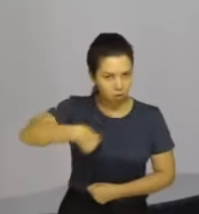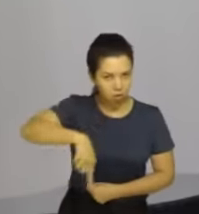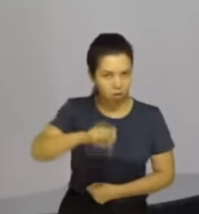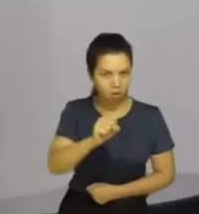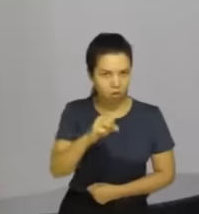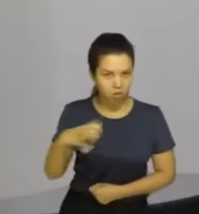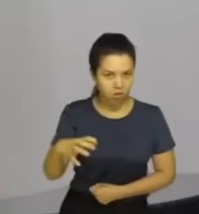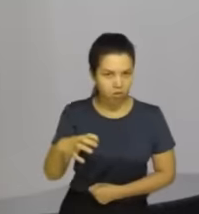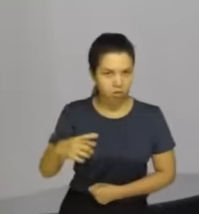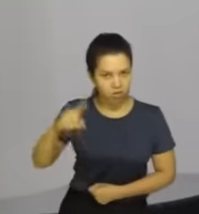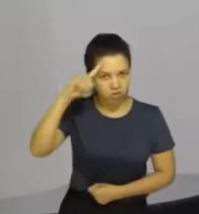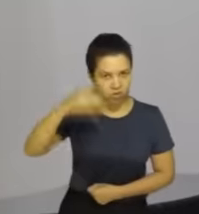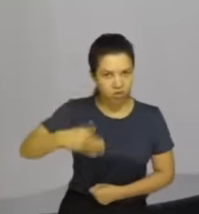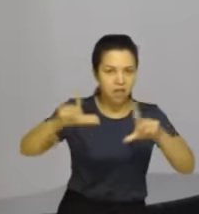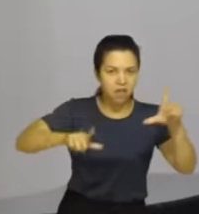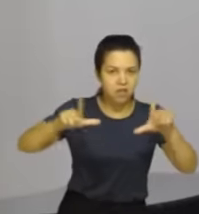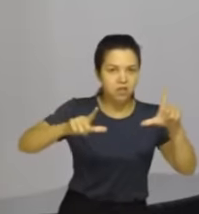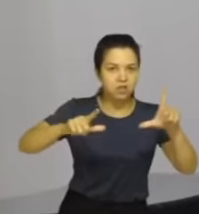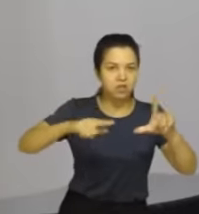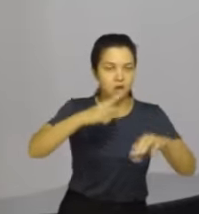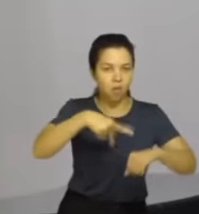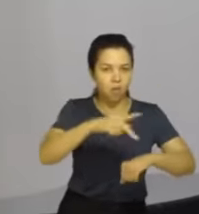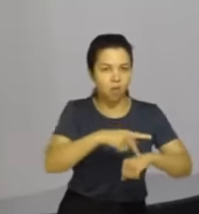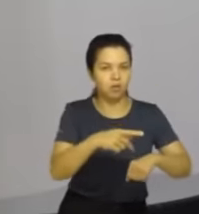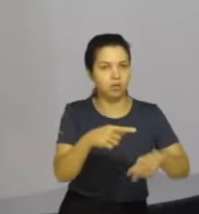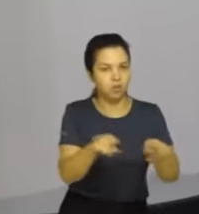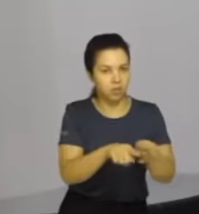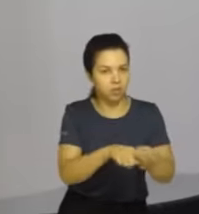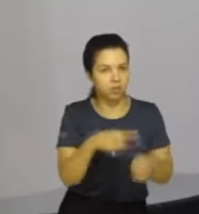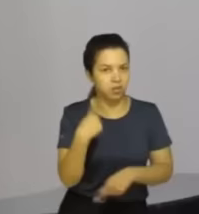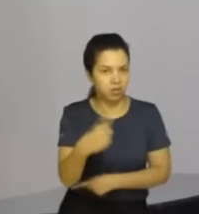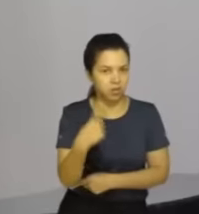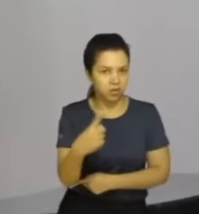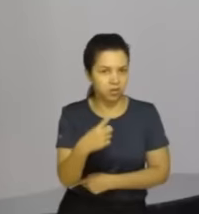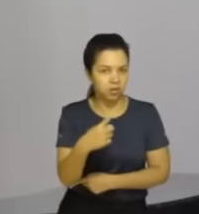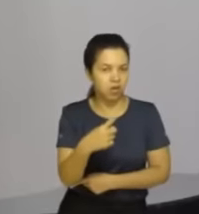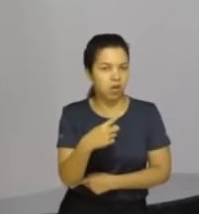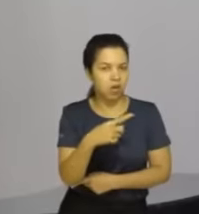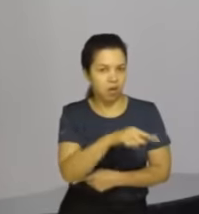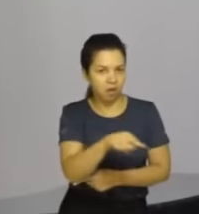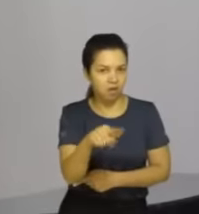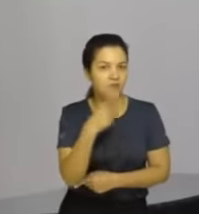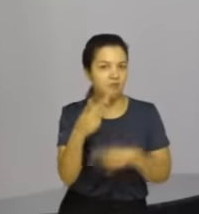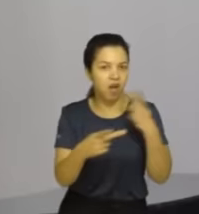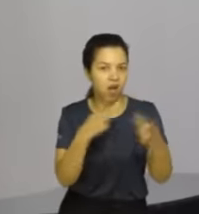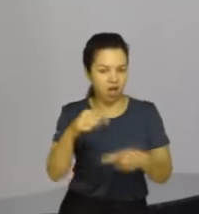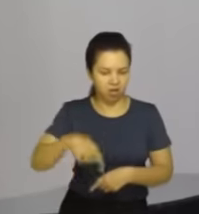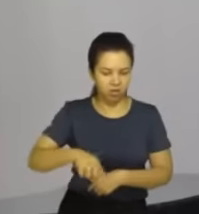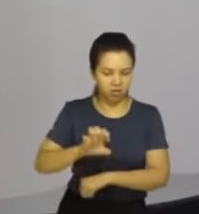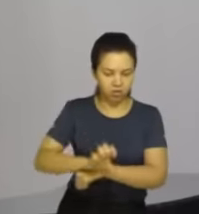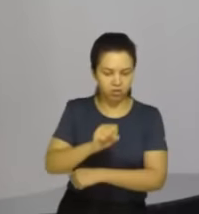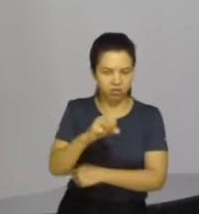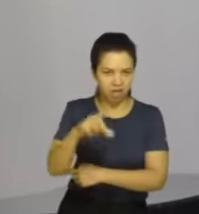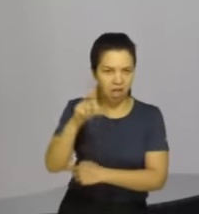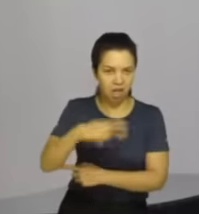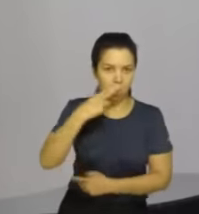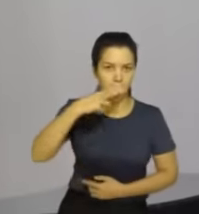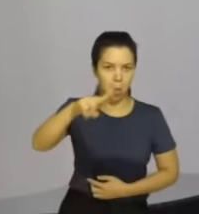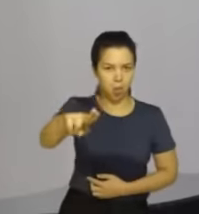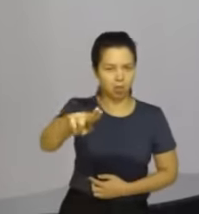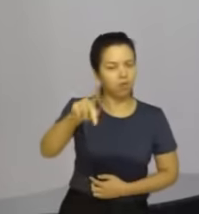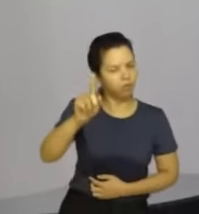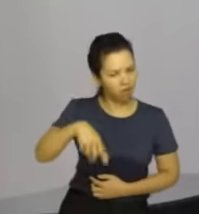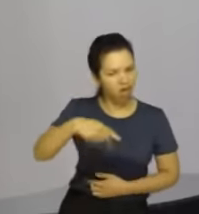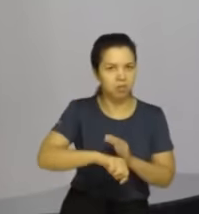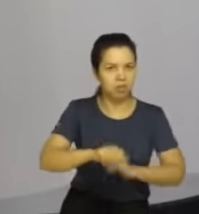o tempo todo, imprensa nacional e até deputados, eu já ouvi falando que o nosso Estado é nazista, nazismo é crime, que